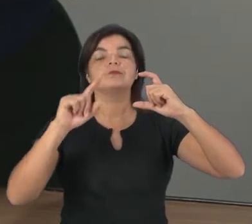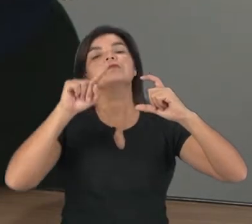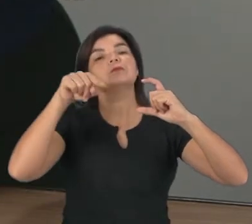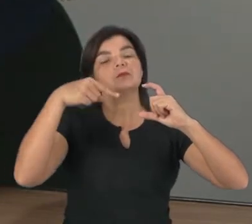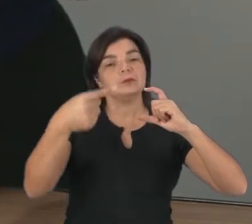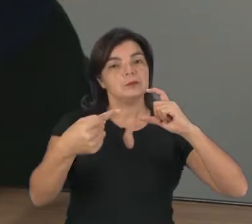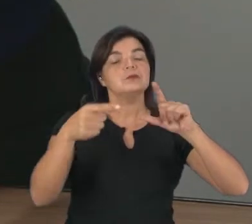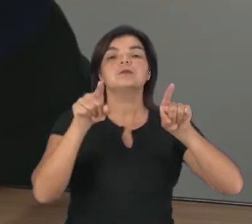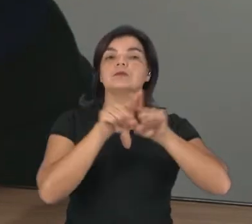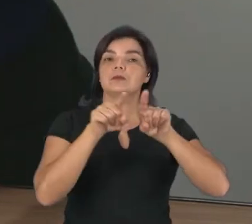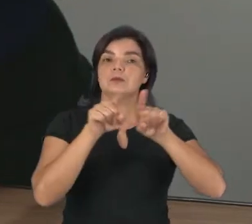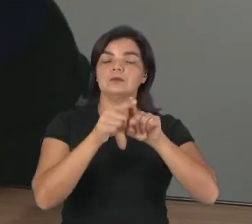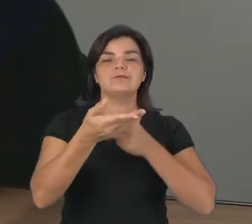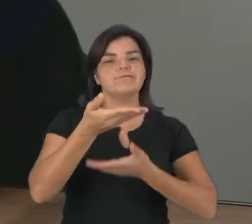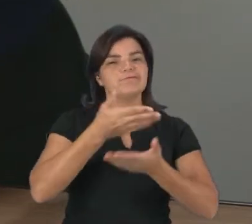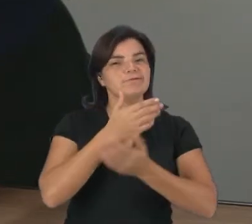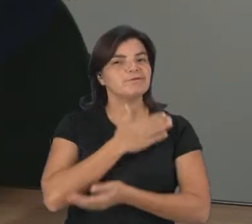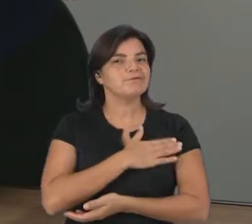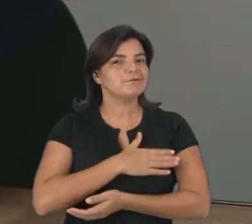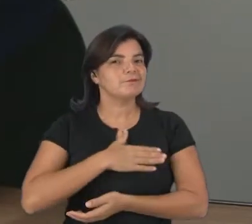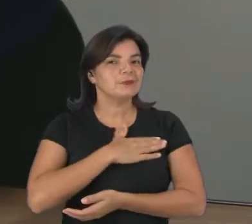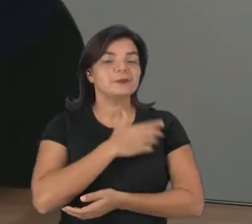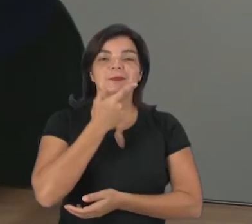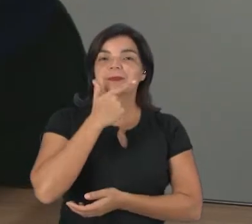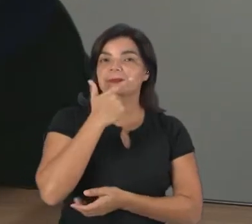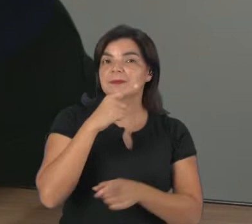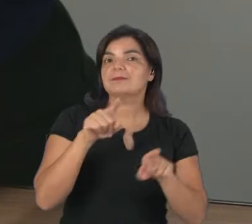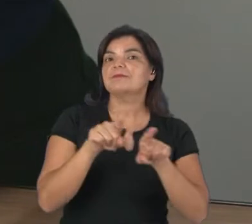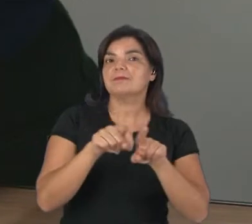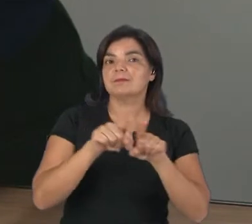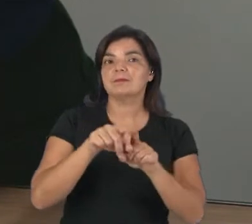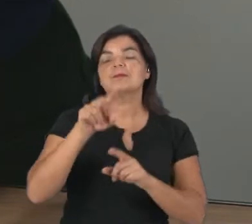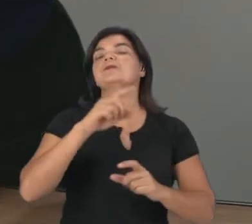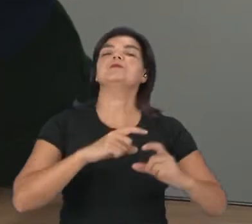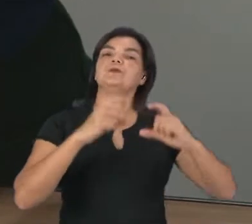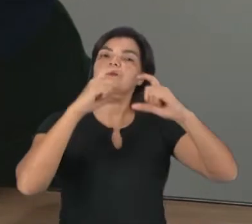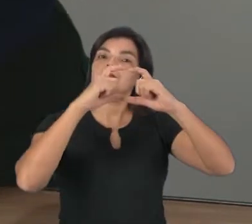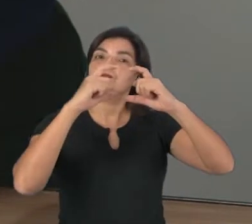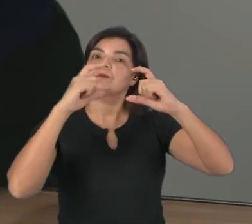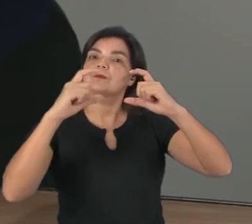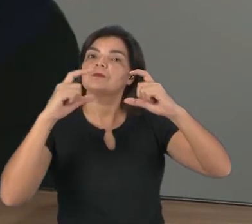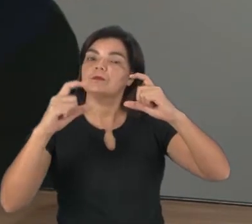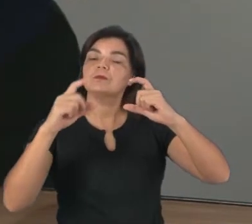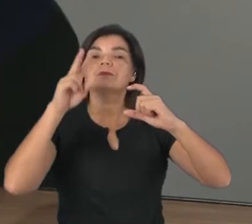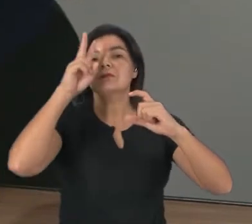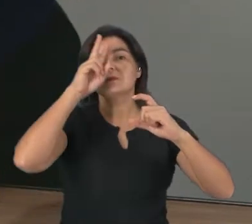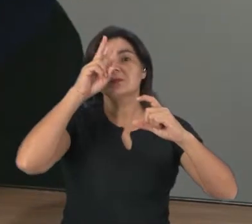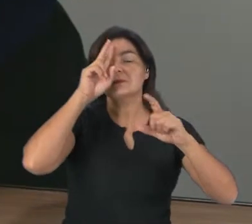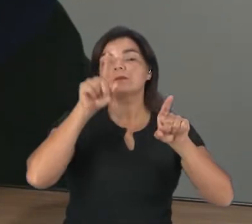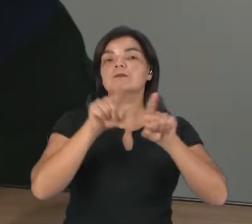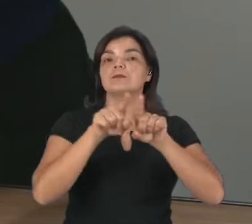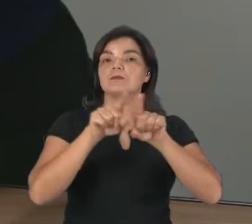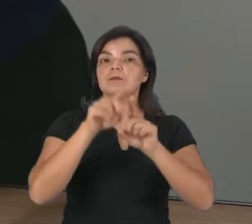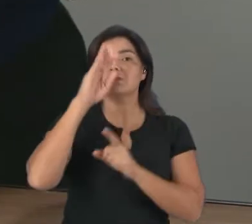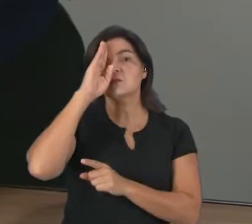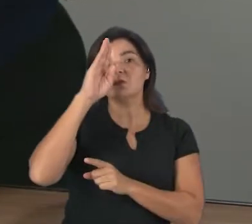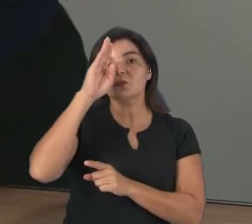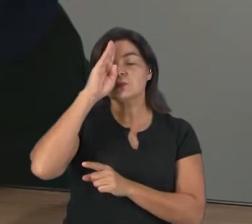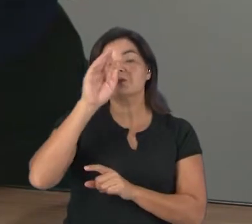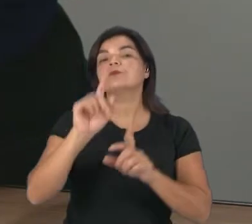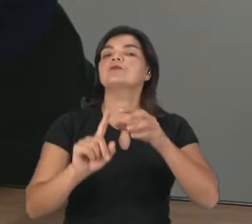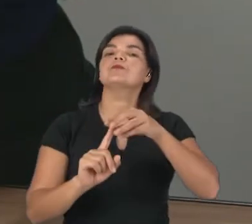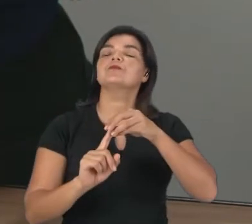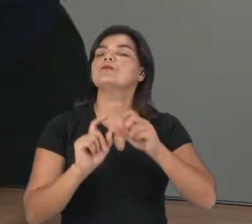dela servir para entreter, para divertir, a história em quadrinho, ela tem a sua principal